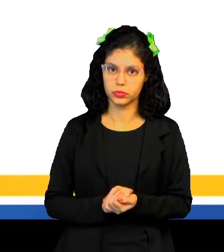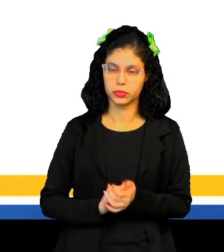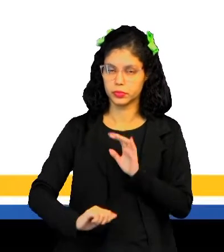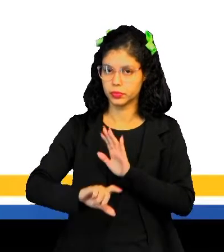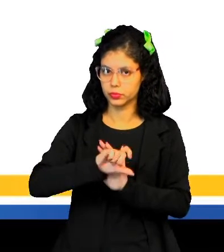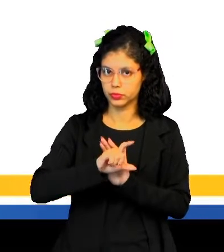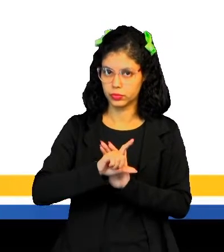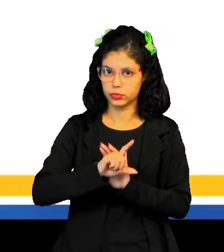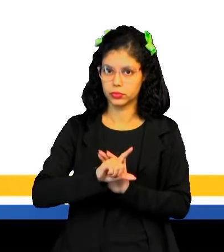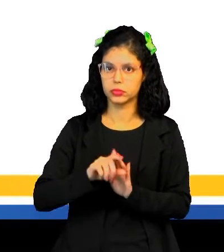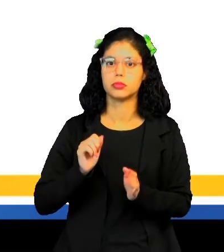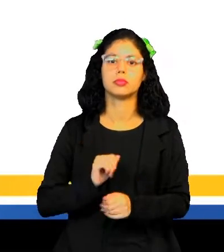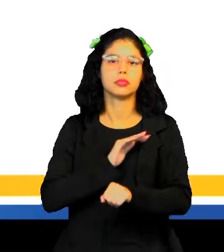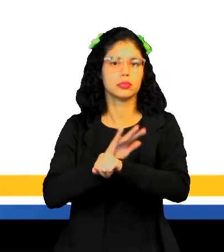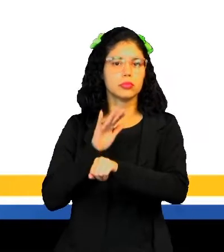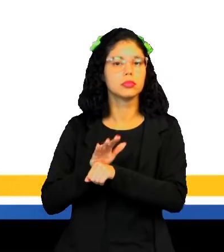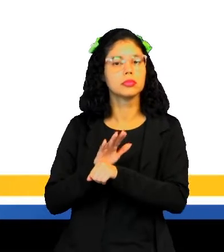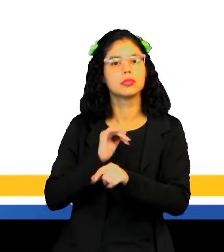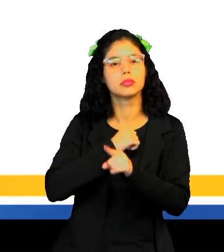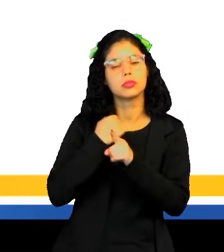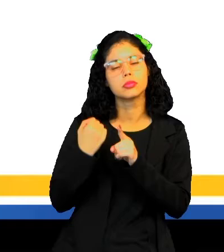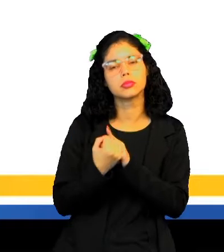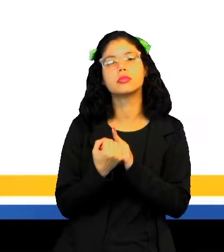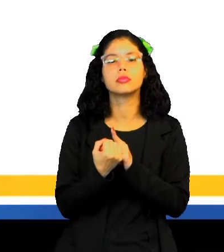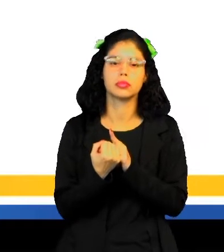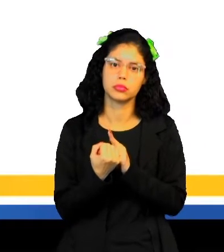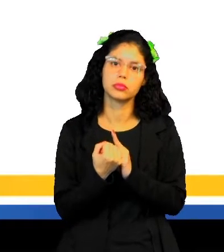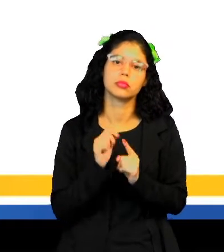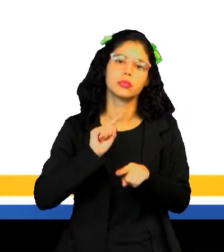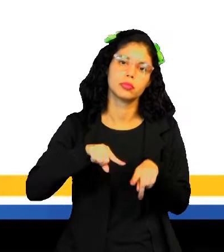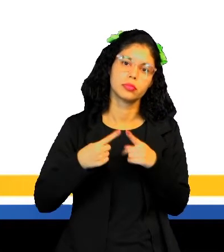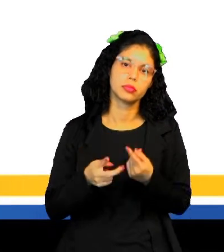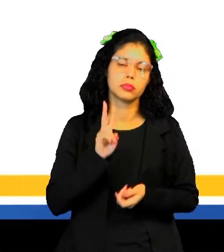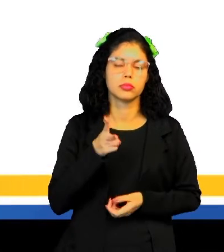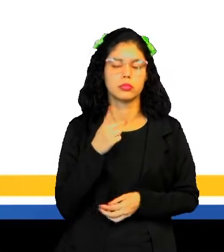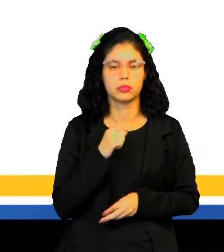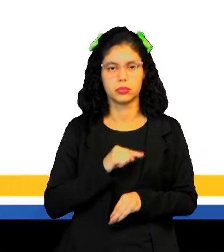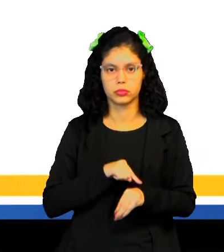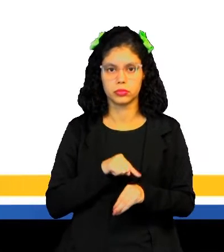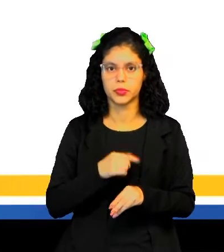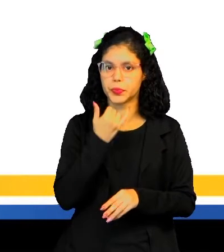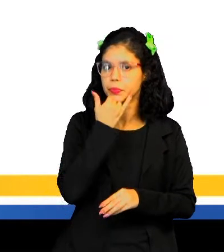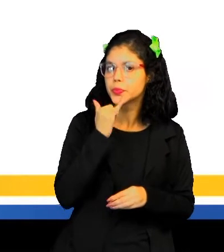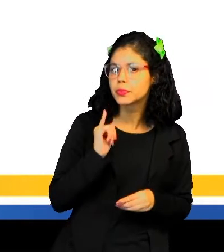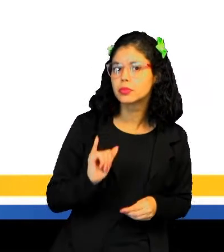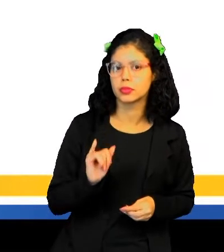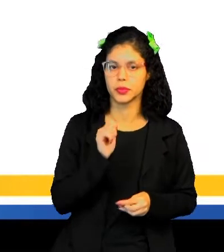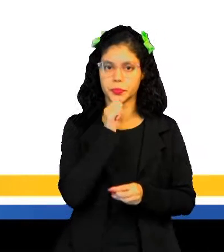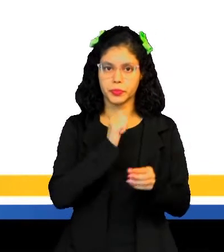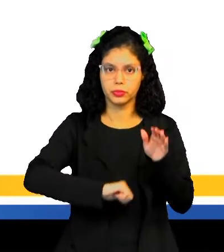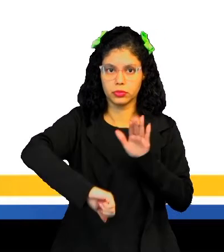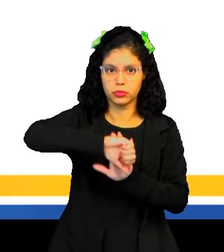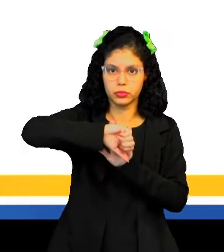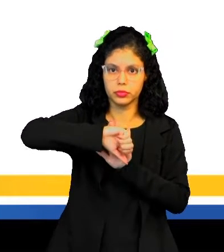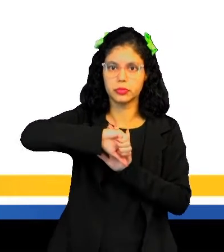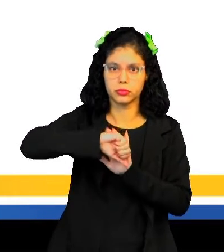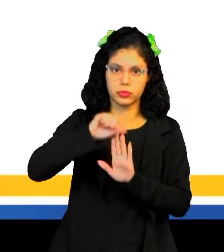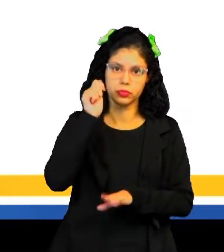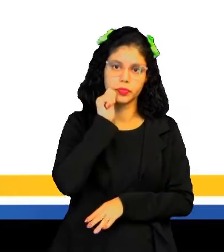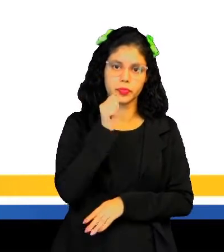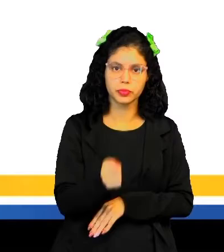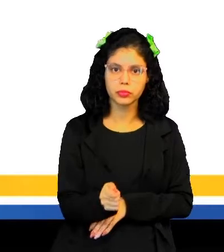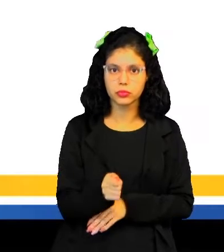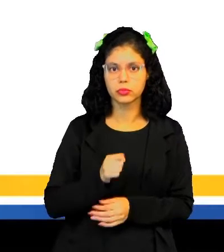anistia trouxe contribuições para a sociedade civil também, mas, ao mesmo tempo, promoveu o perdão para os crimes cometidos pelos